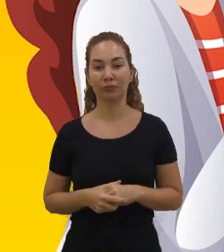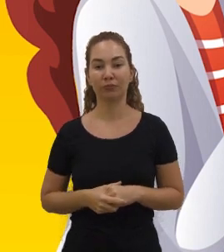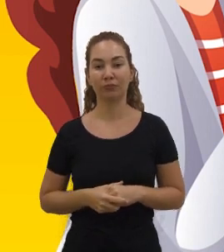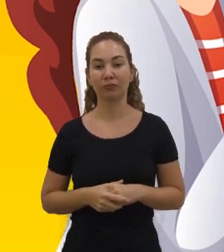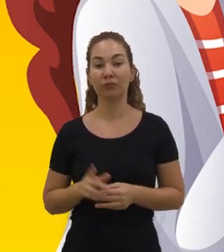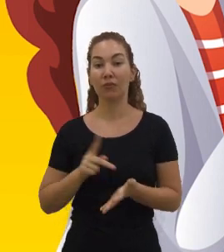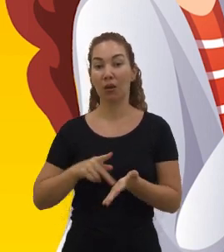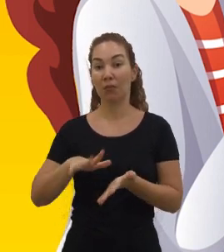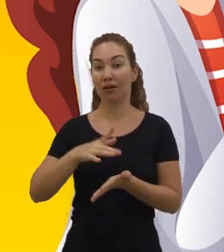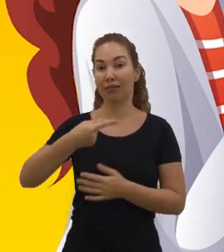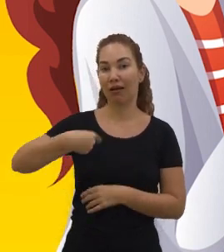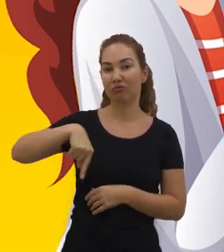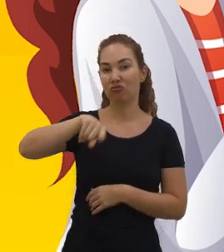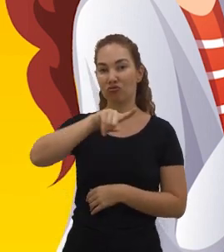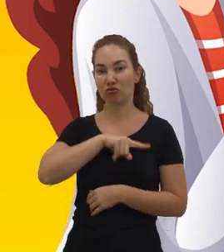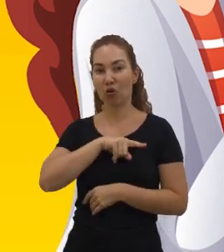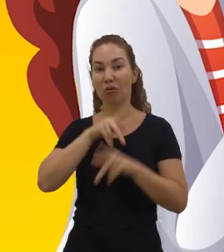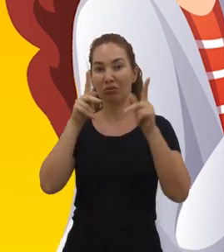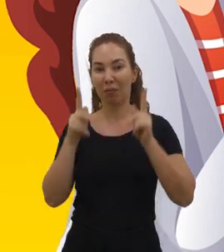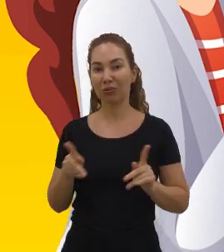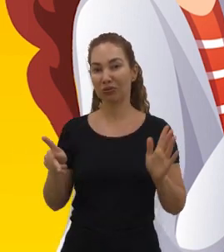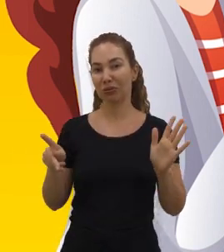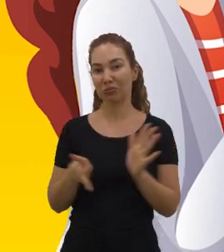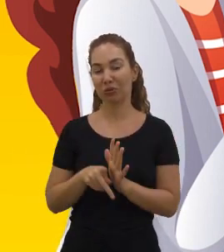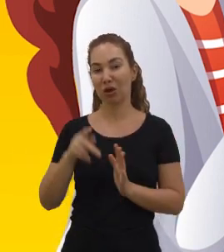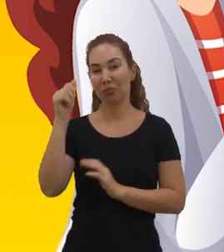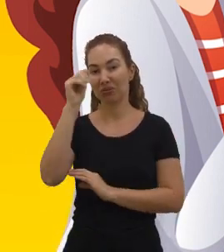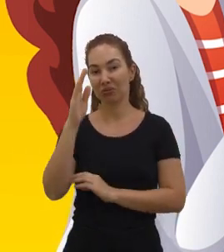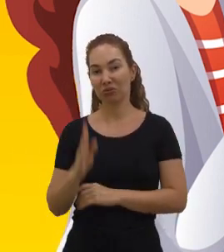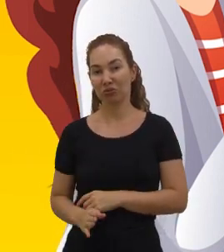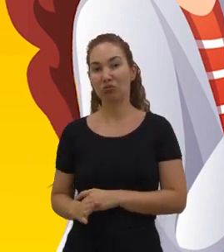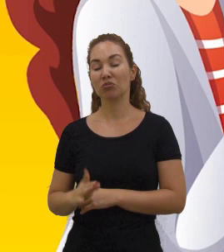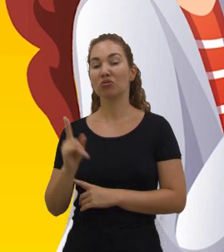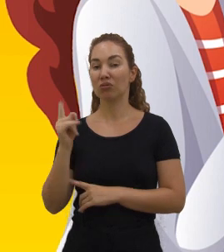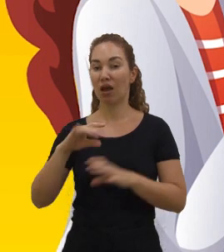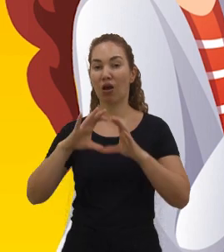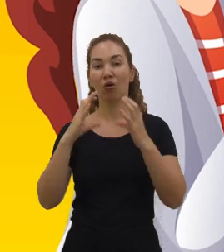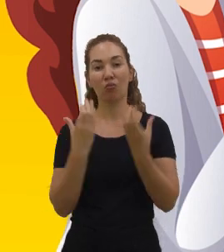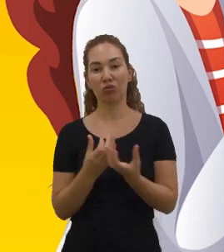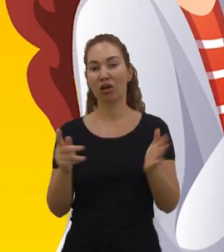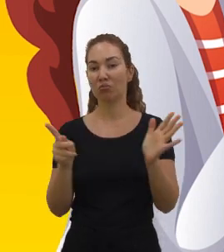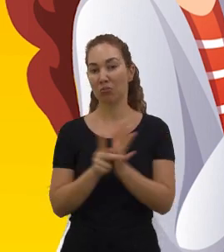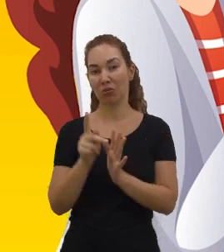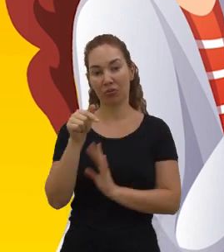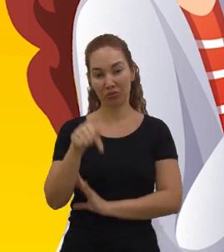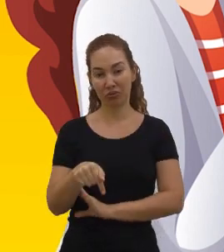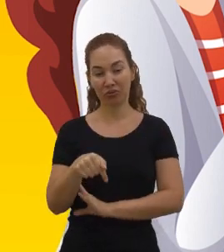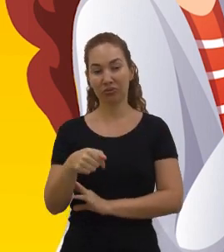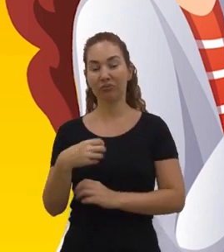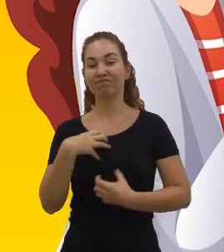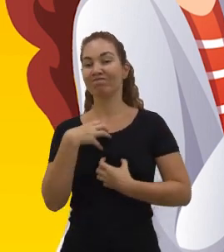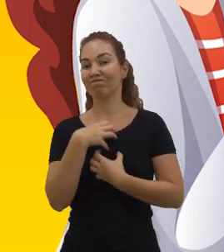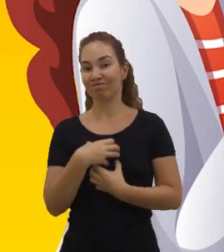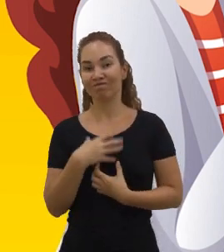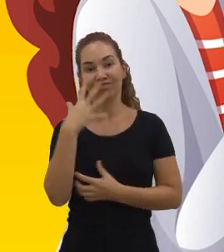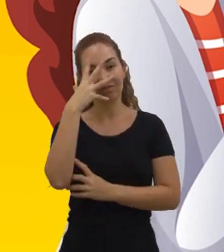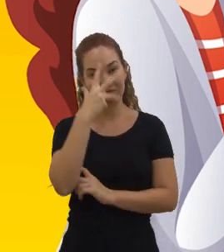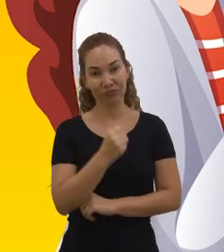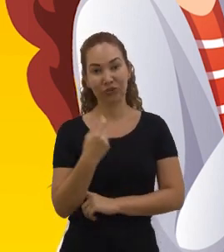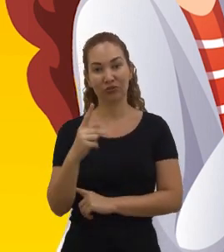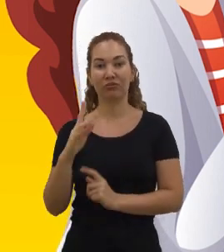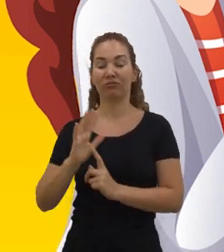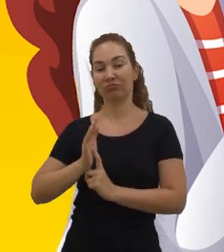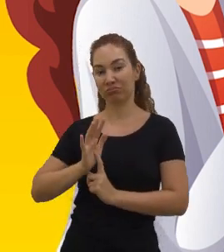realidade nossa, né? Nossos atores daqui refletindo uma realidade das comunidades. Então eu acho muito, muito bonito esse